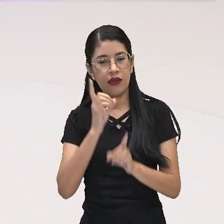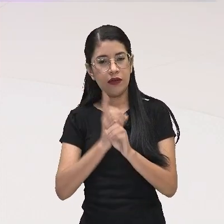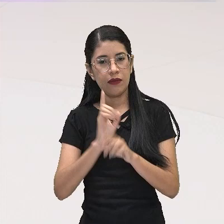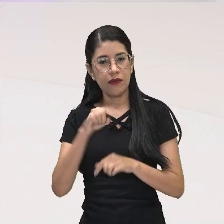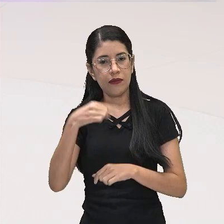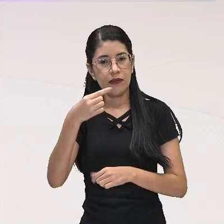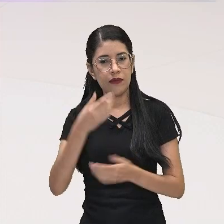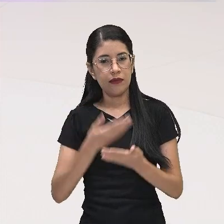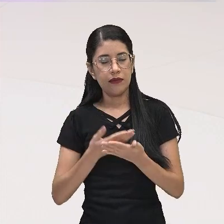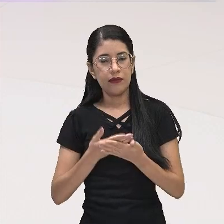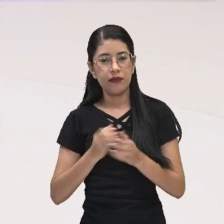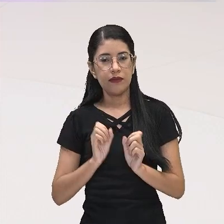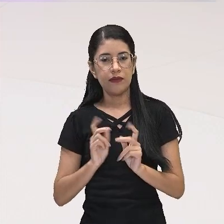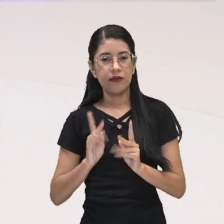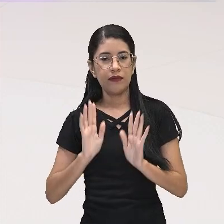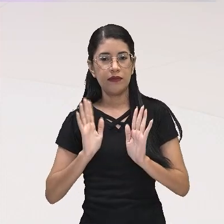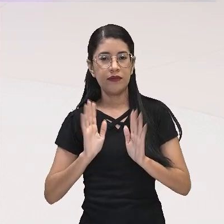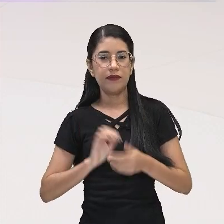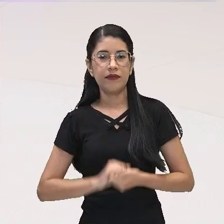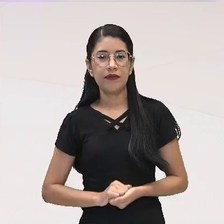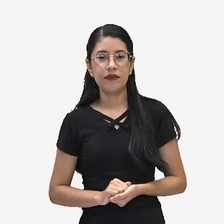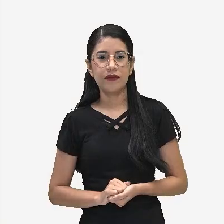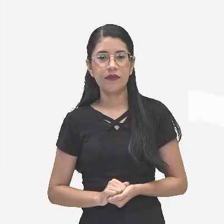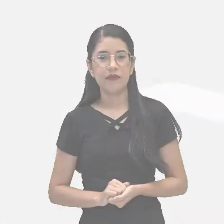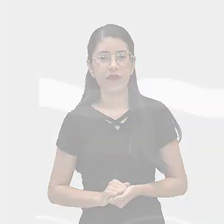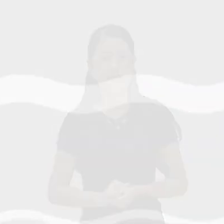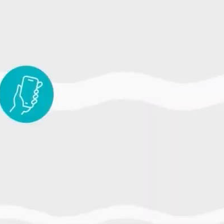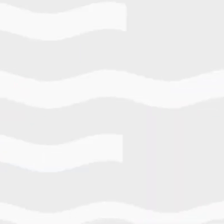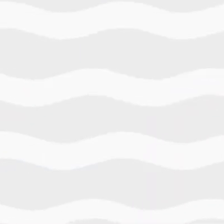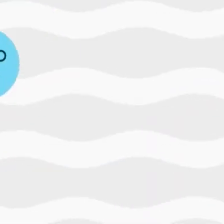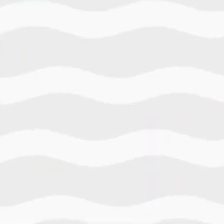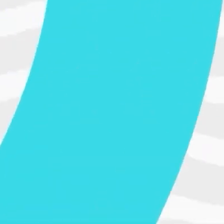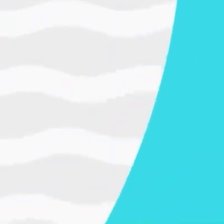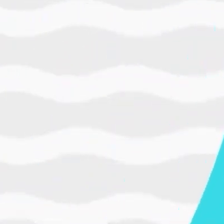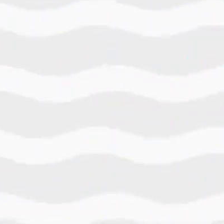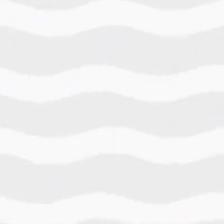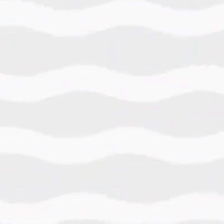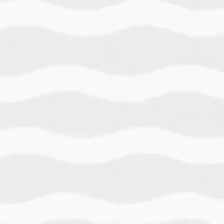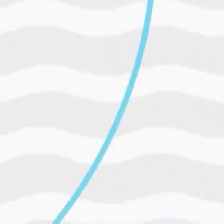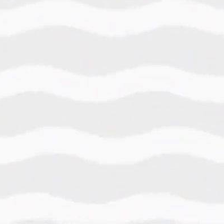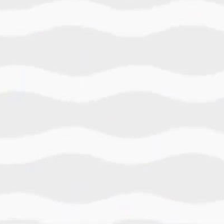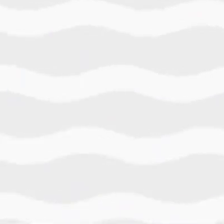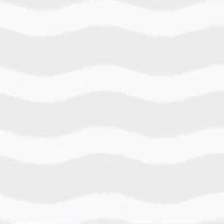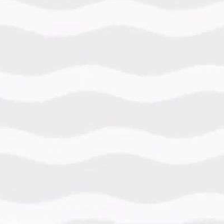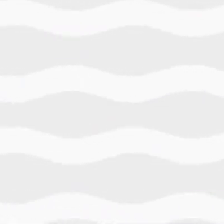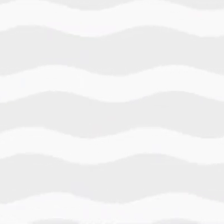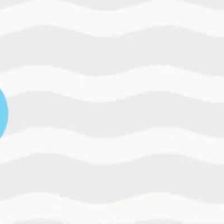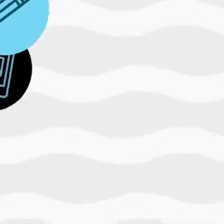aqui numa próxima oportunidade. Até mais!